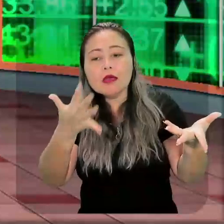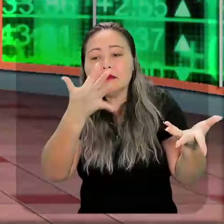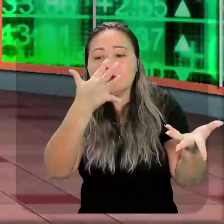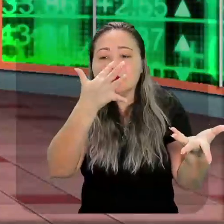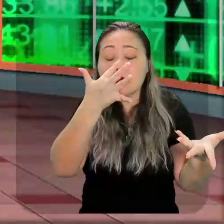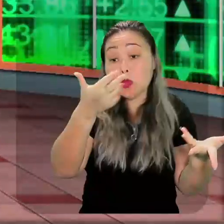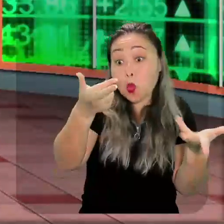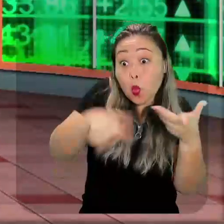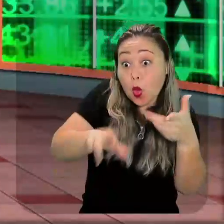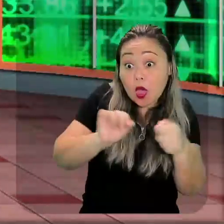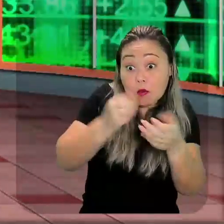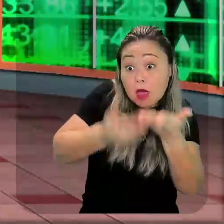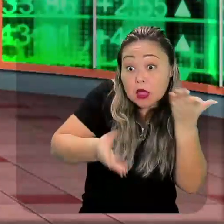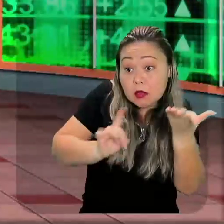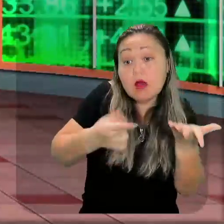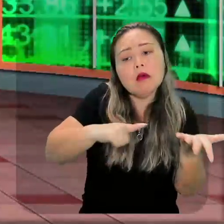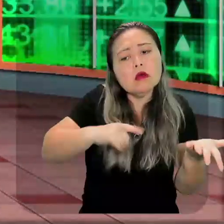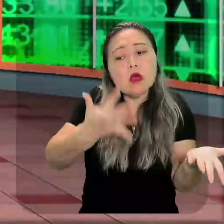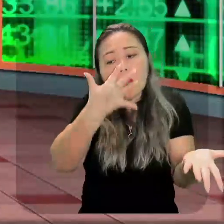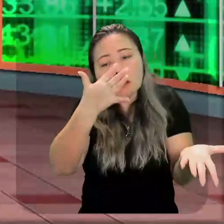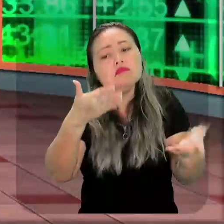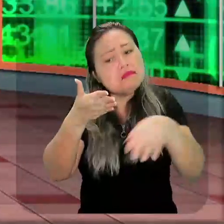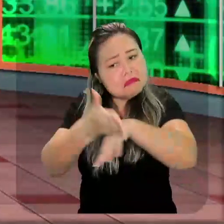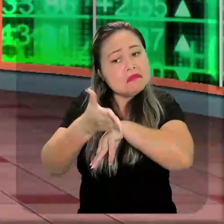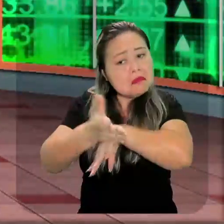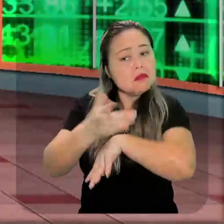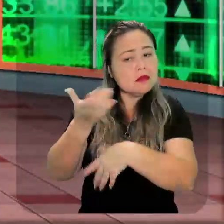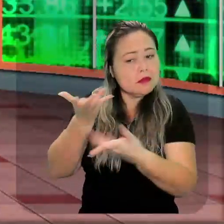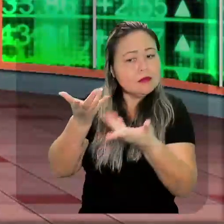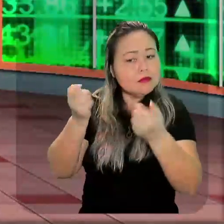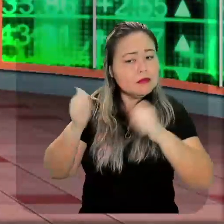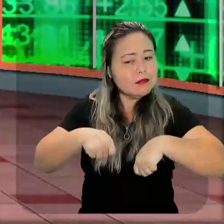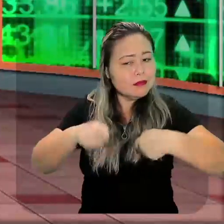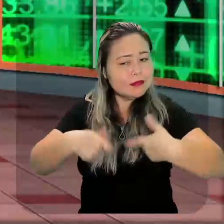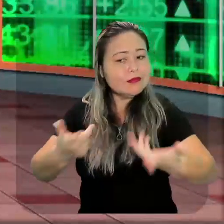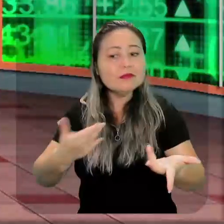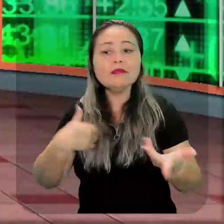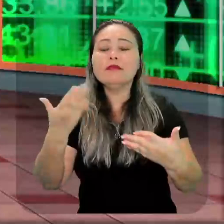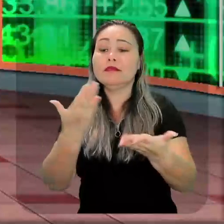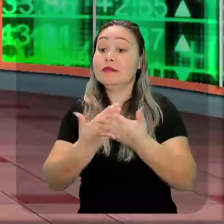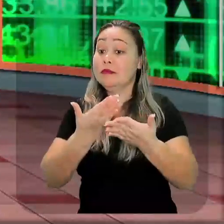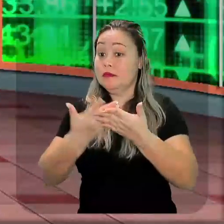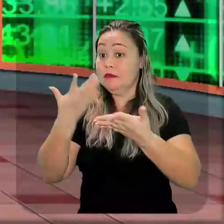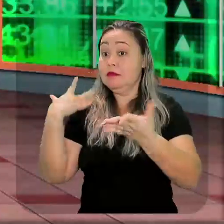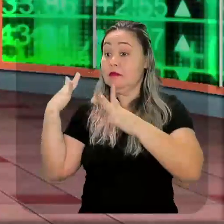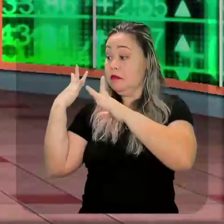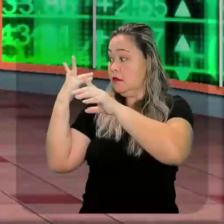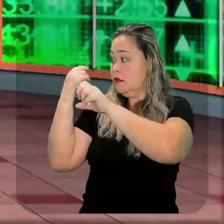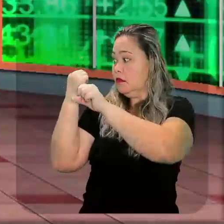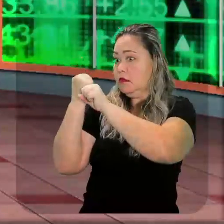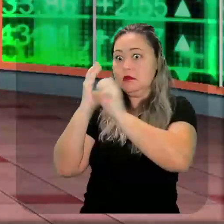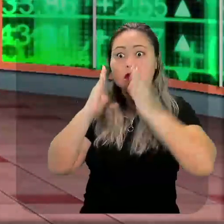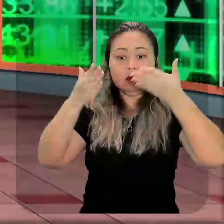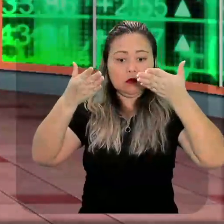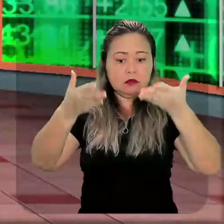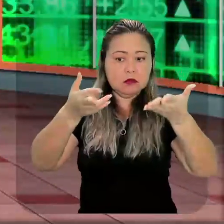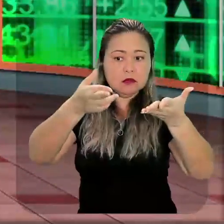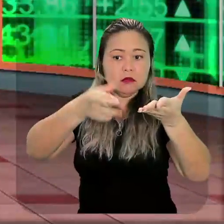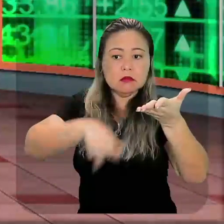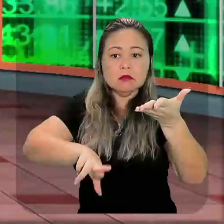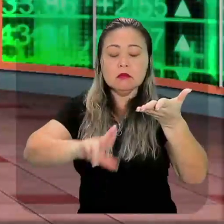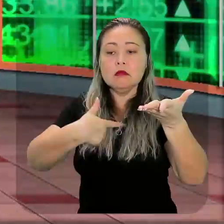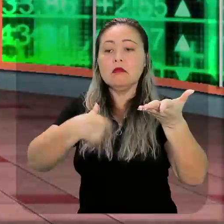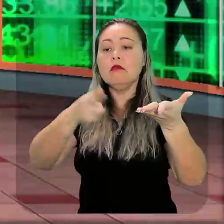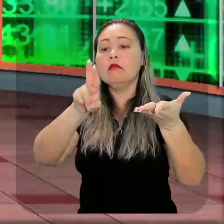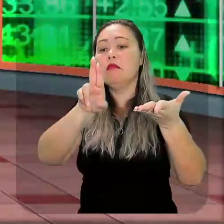aí, o que é que está acontecendo, aí eu vou também participar, pode ser, tá? Isso. Mas a aula hoje é revisão para a recuperação da unidade